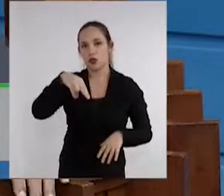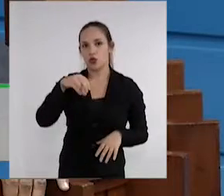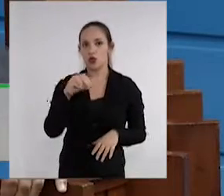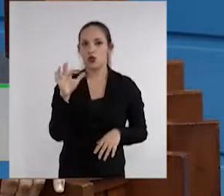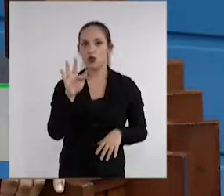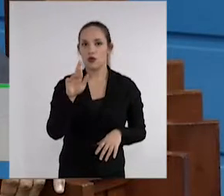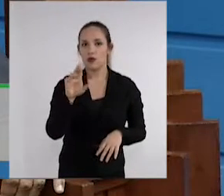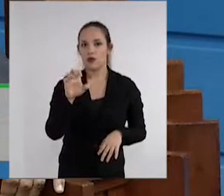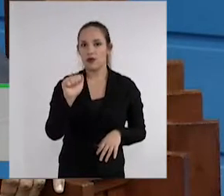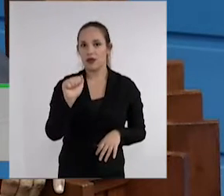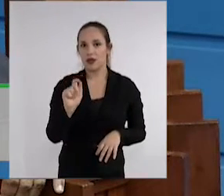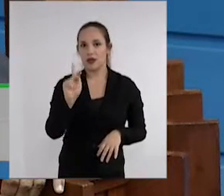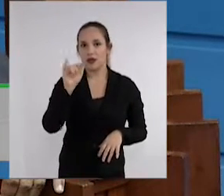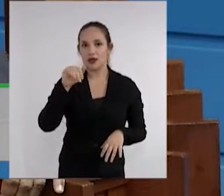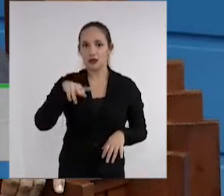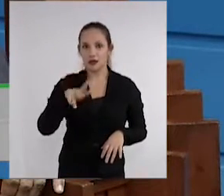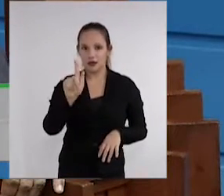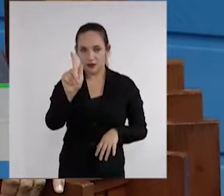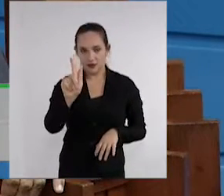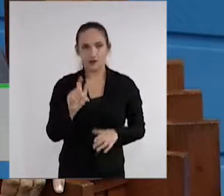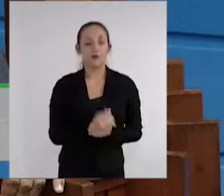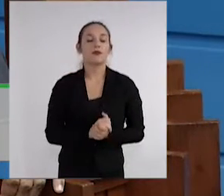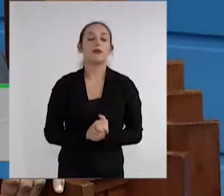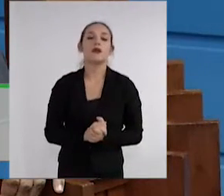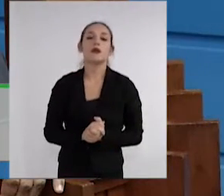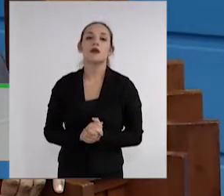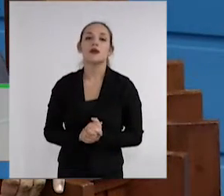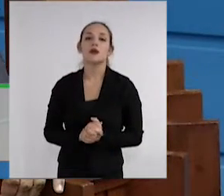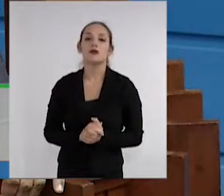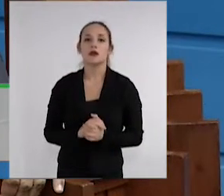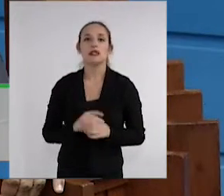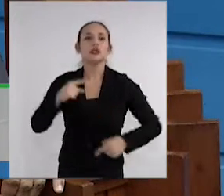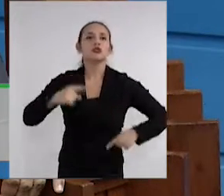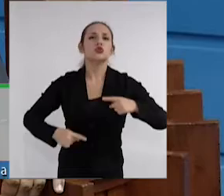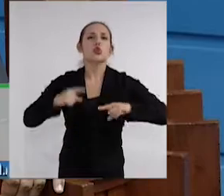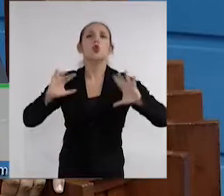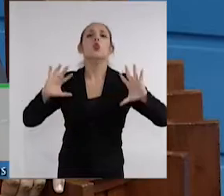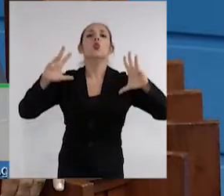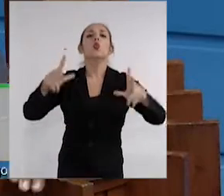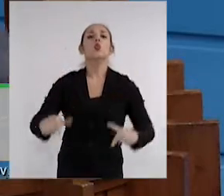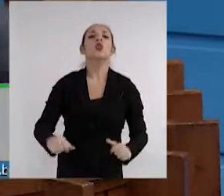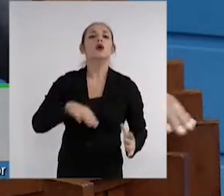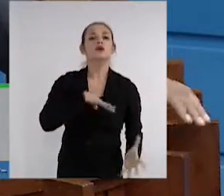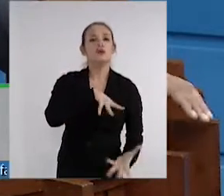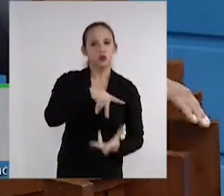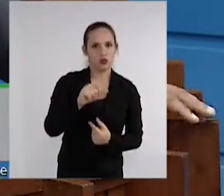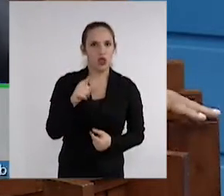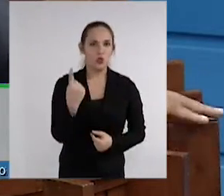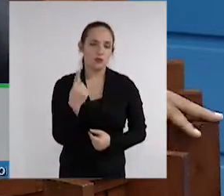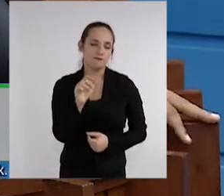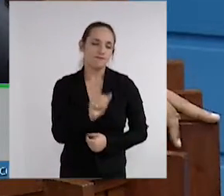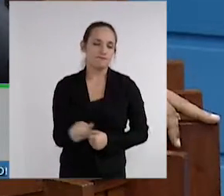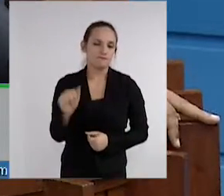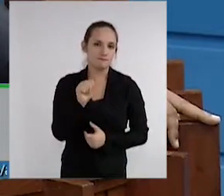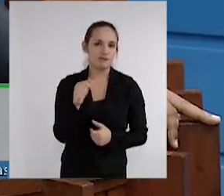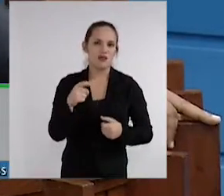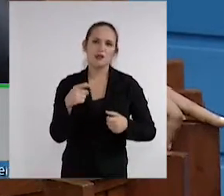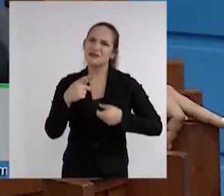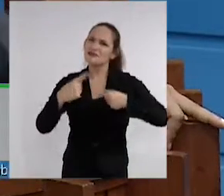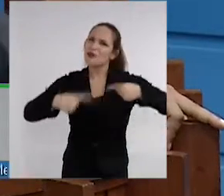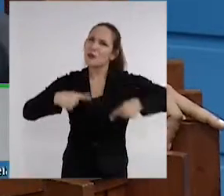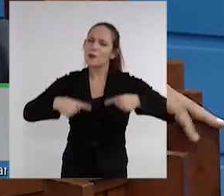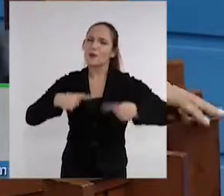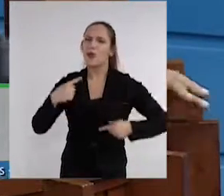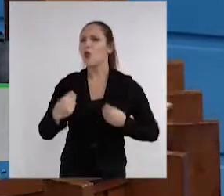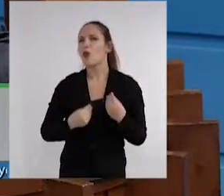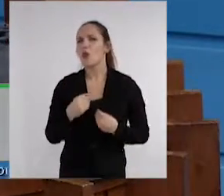que discute, através de uma associação no mundo inteiro, a extração do gás de xisto por